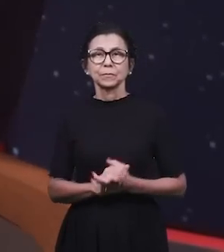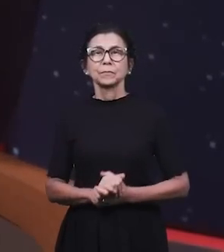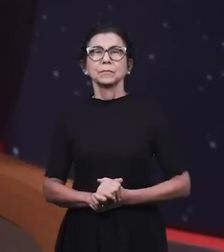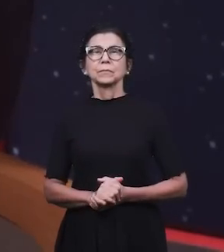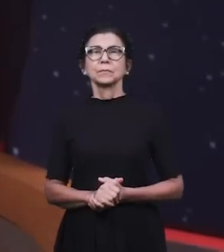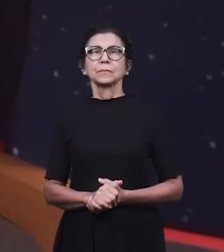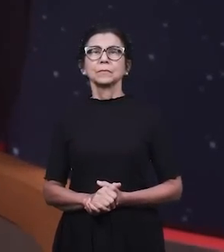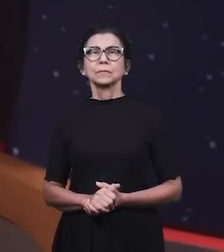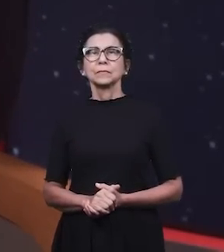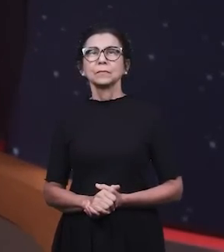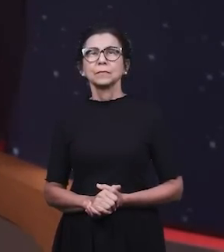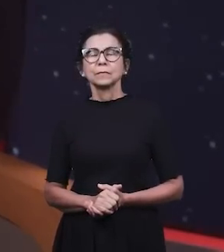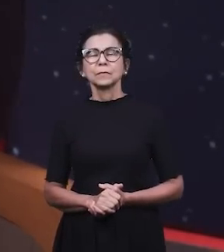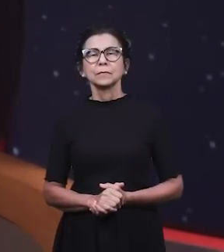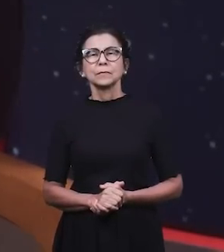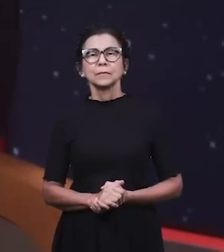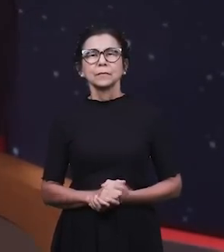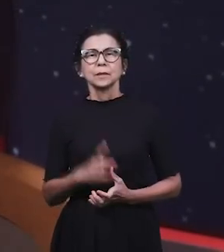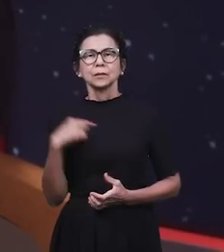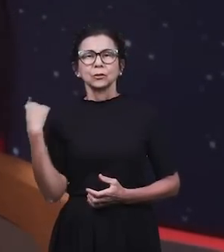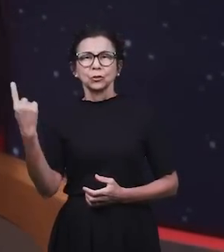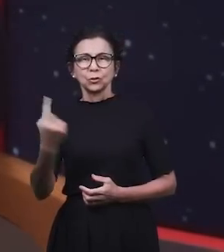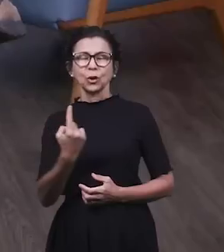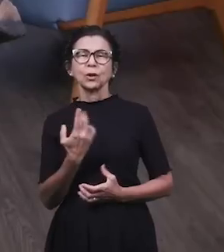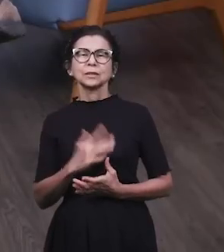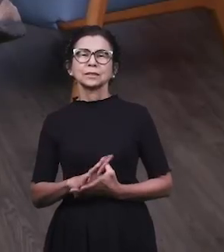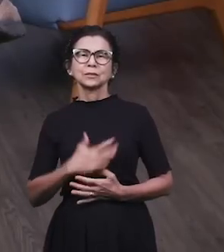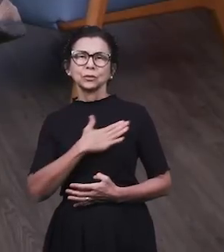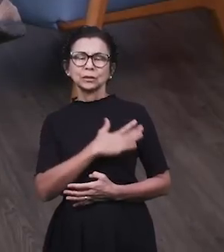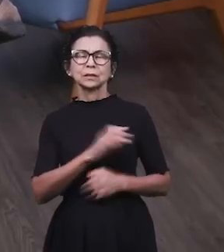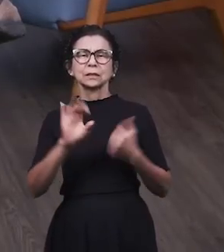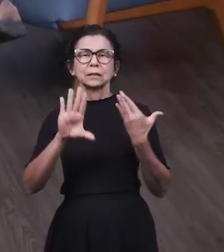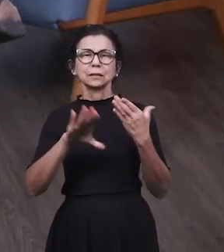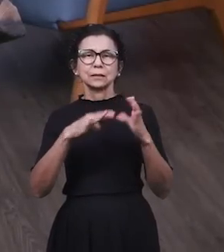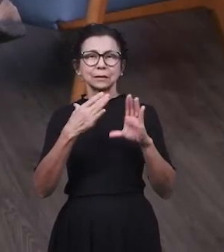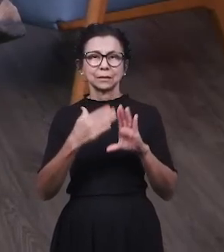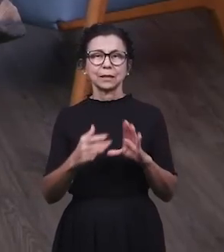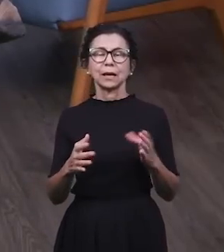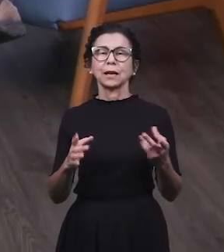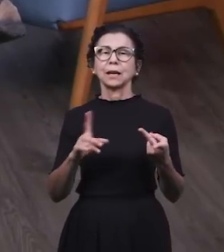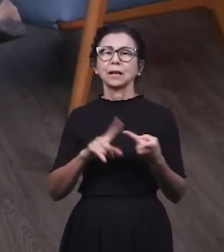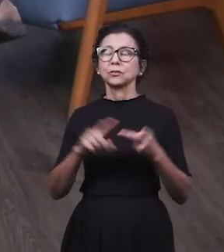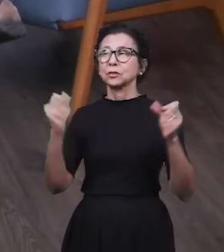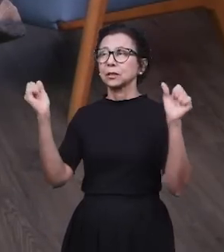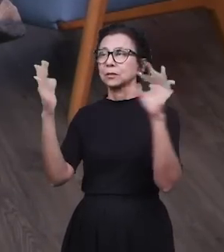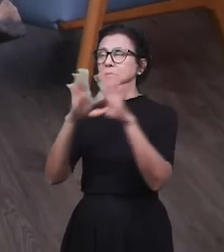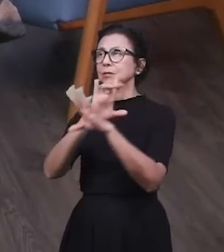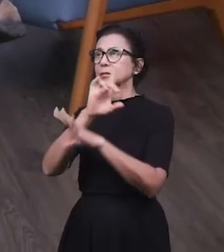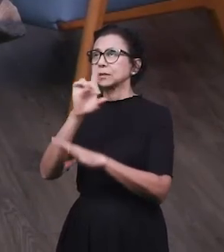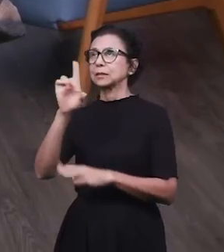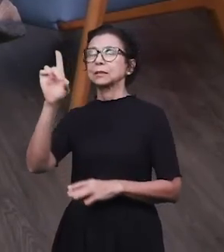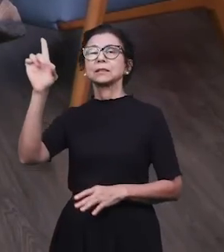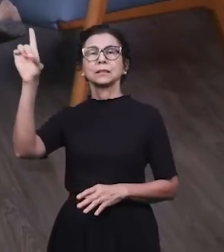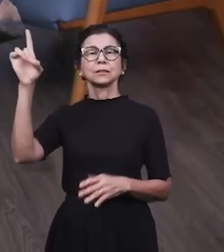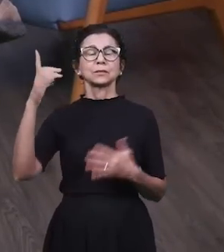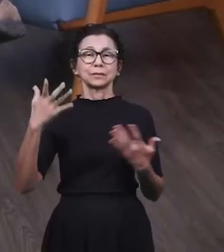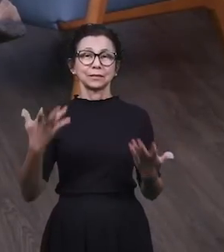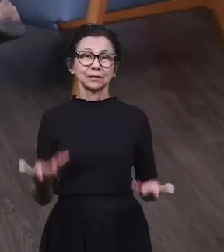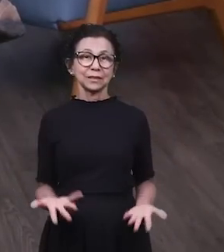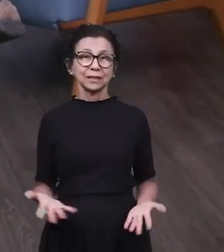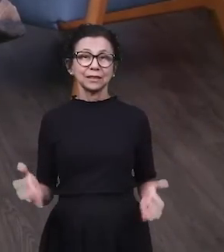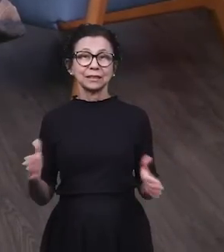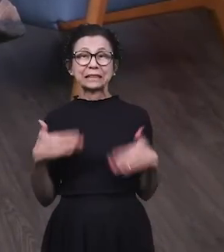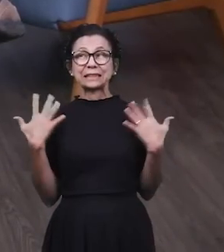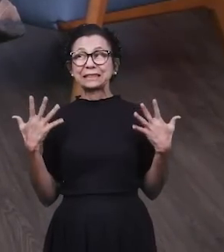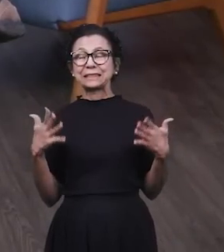nós gostamos de cantar, de glorificar, isso é maravilhoso, né?